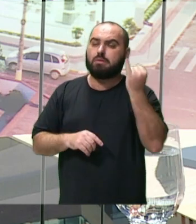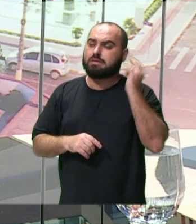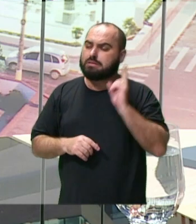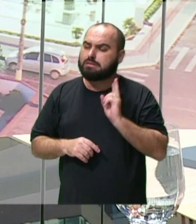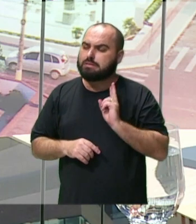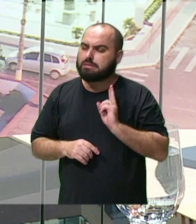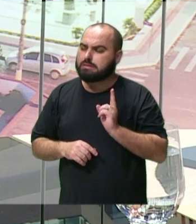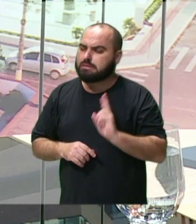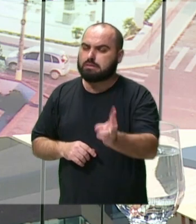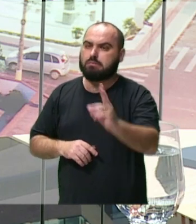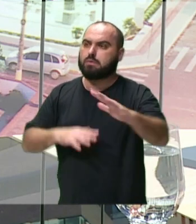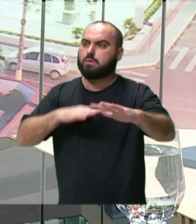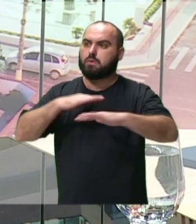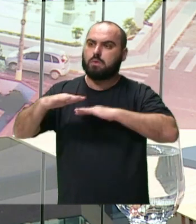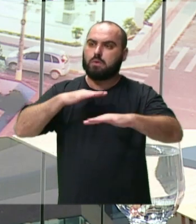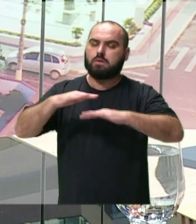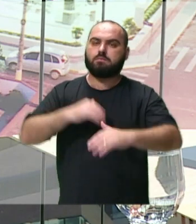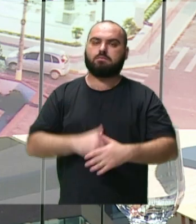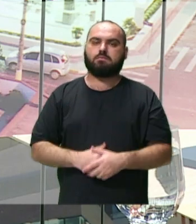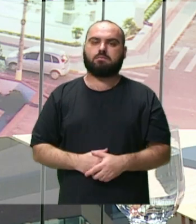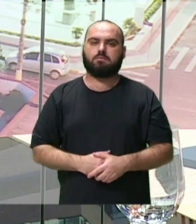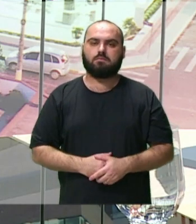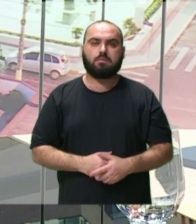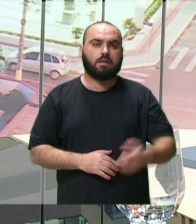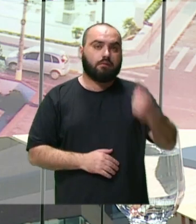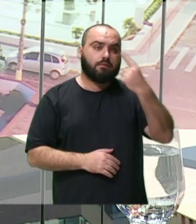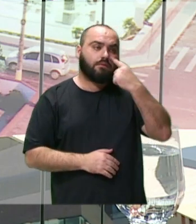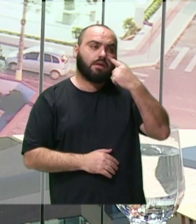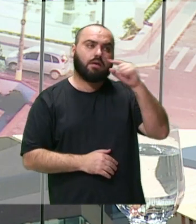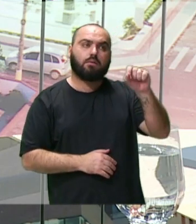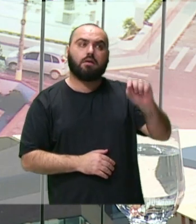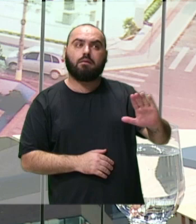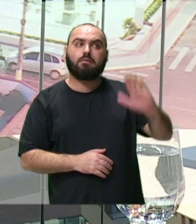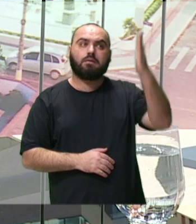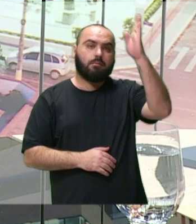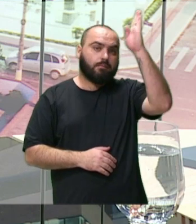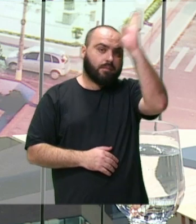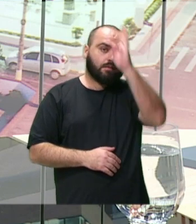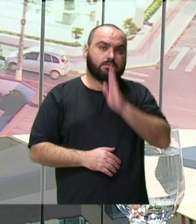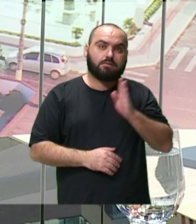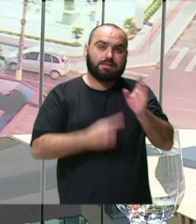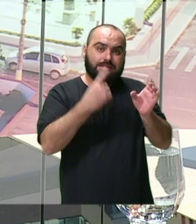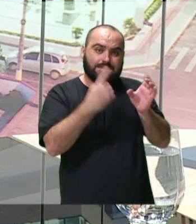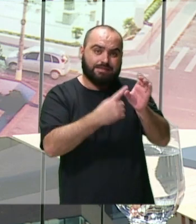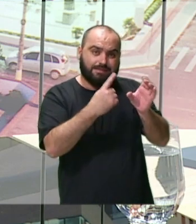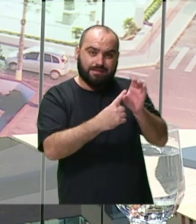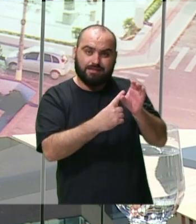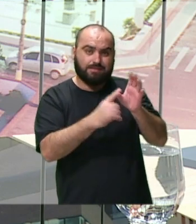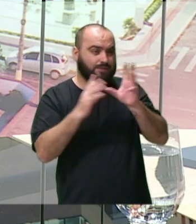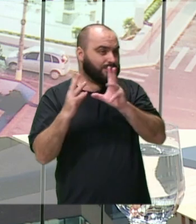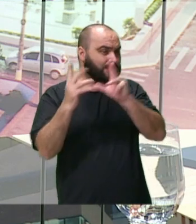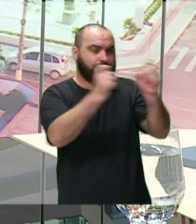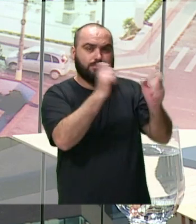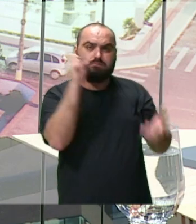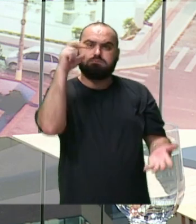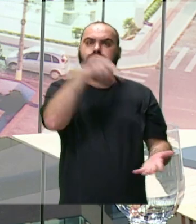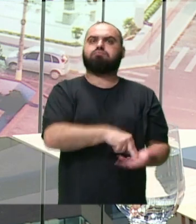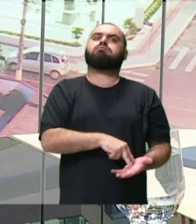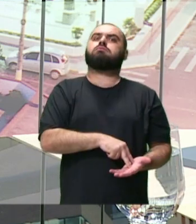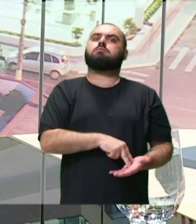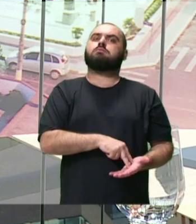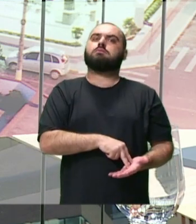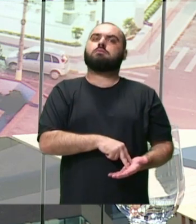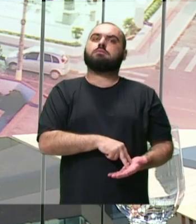E mais importante do que isso é estar antenado no que está acontecendo no Brasil, na nossa cidade, em todo mundo e se posicionar.